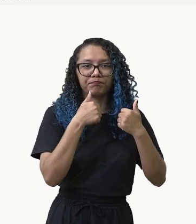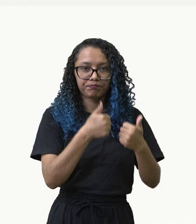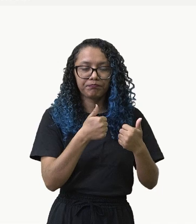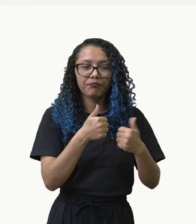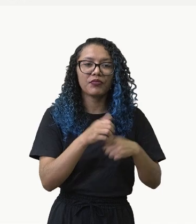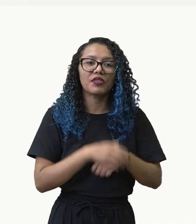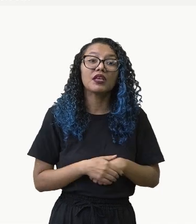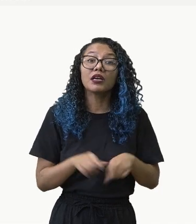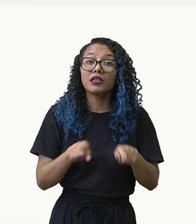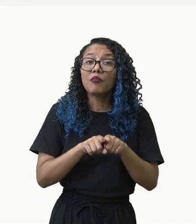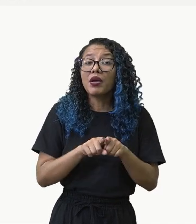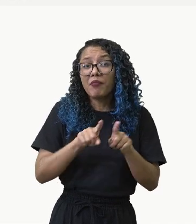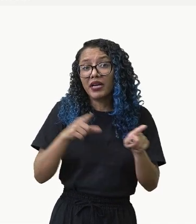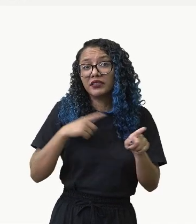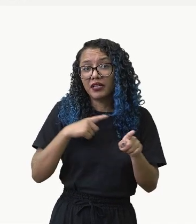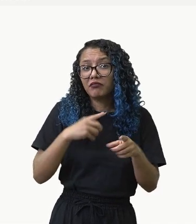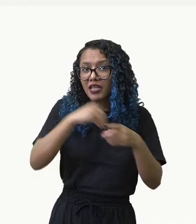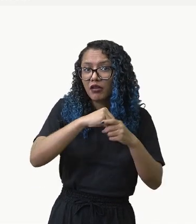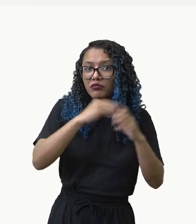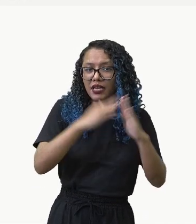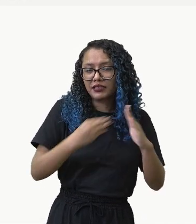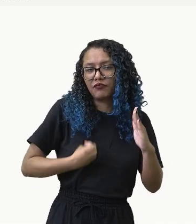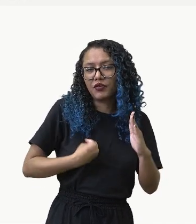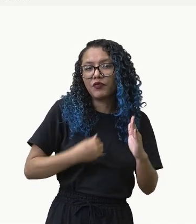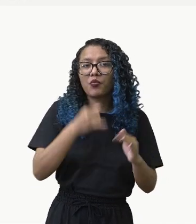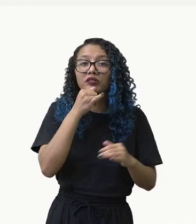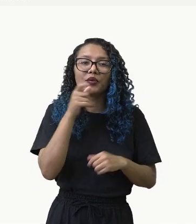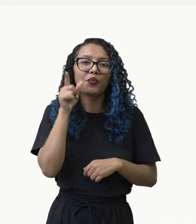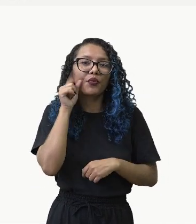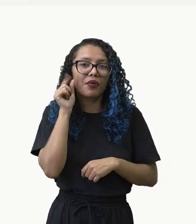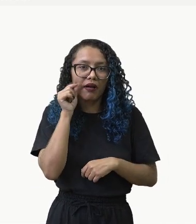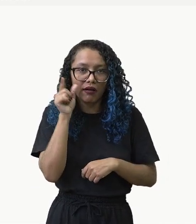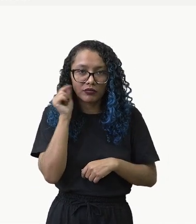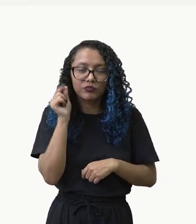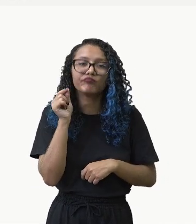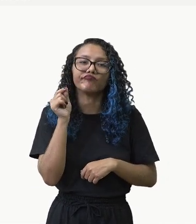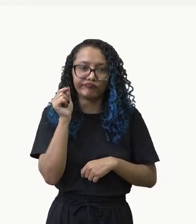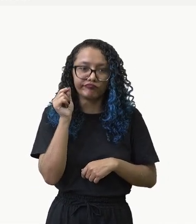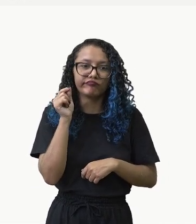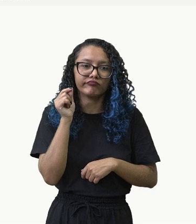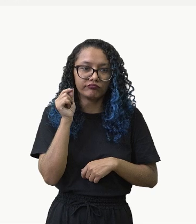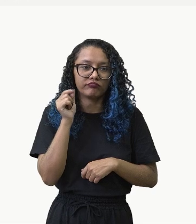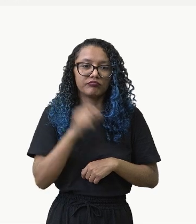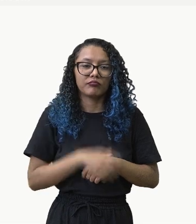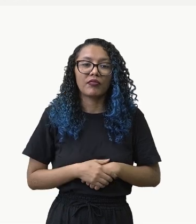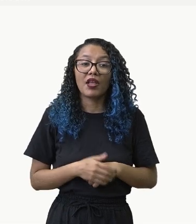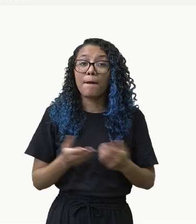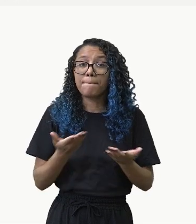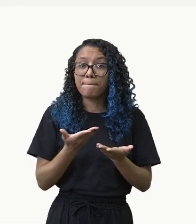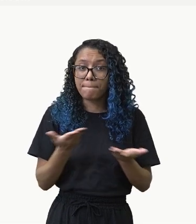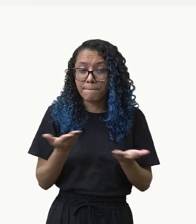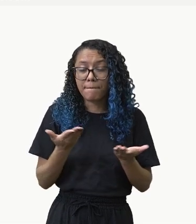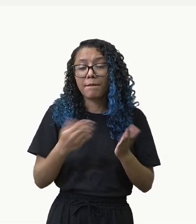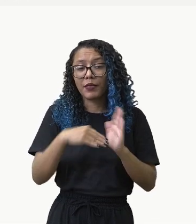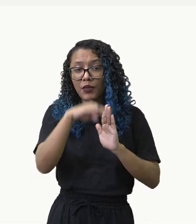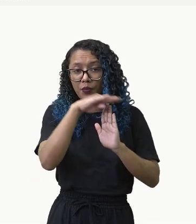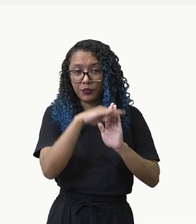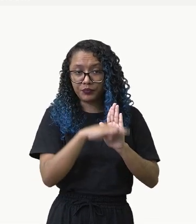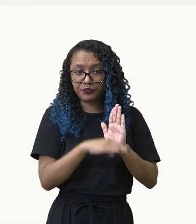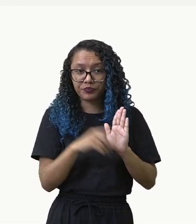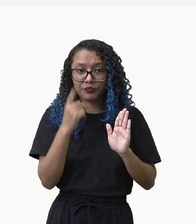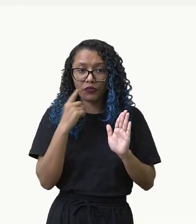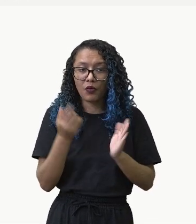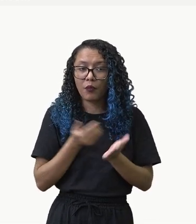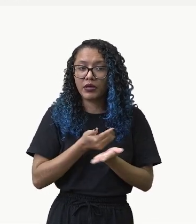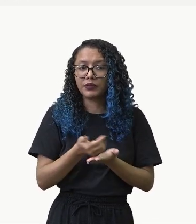mora conosco o gatinho por exemplo é totalmente doméstico né mas vamos ver aqui a lista de alguns animais Vamos começar com o melhor amigo